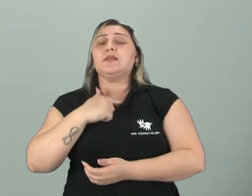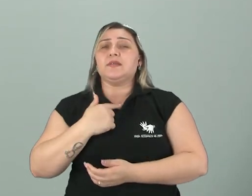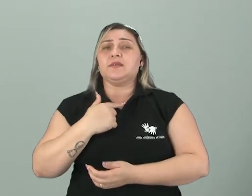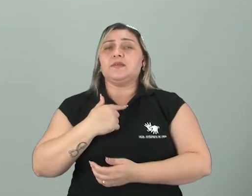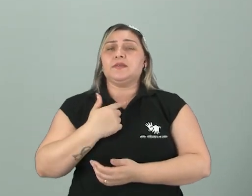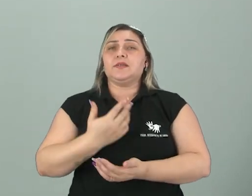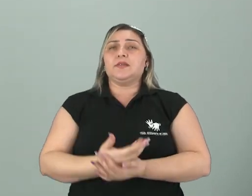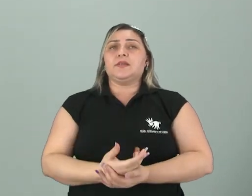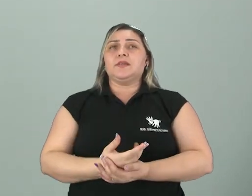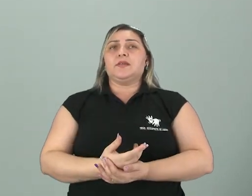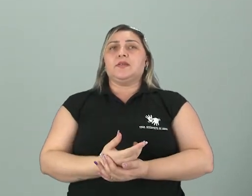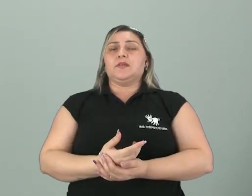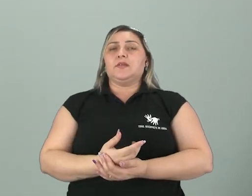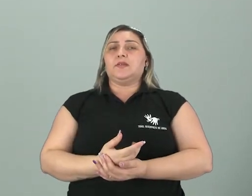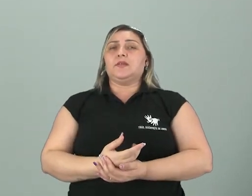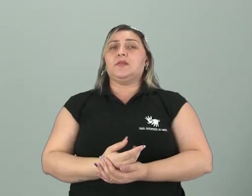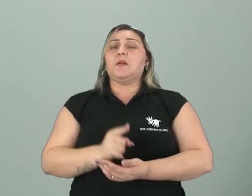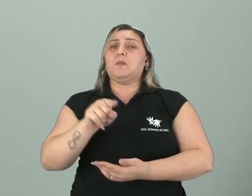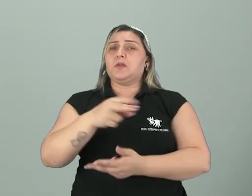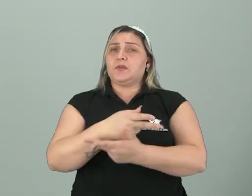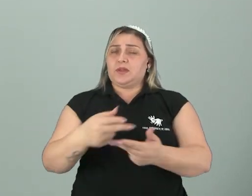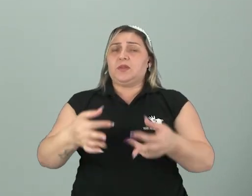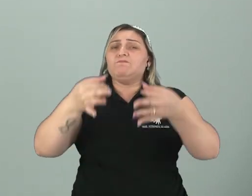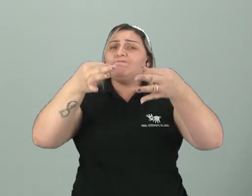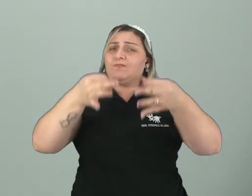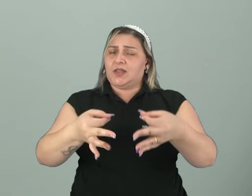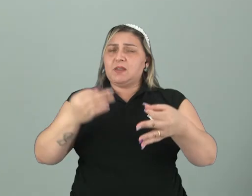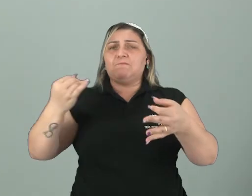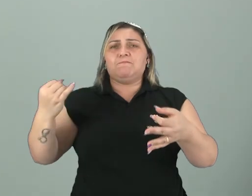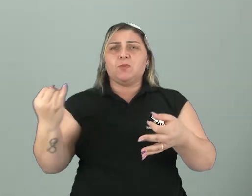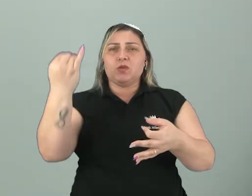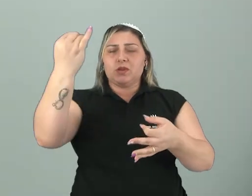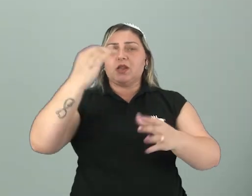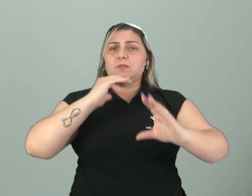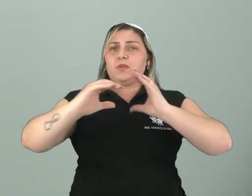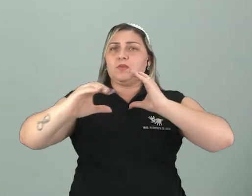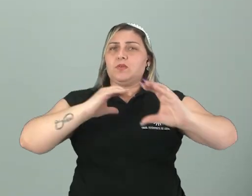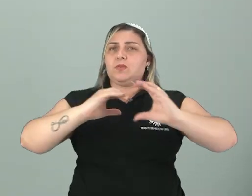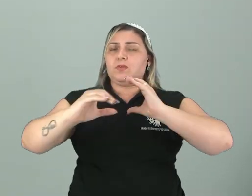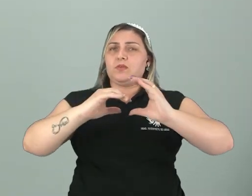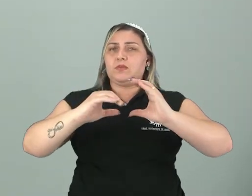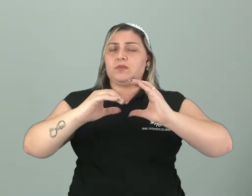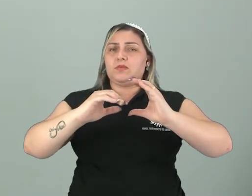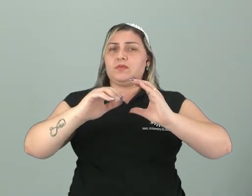deseja, né? Então, uma pontuação adequada é essencial para a comunicação